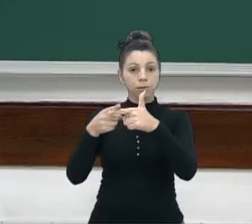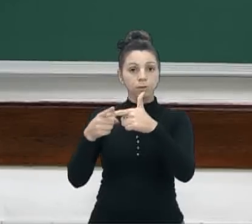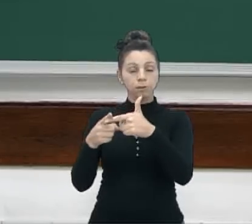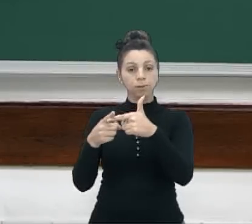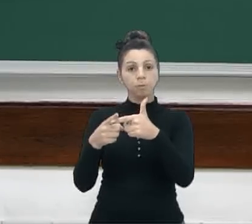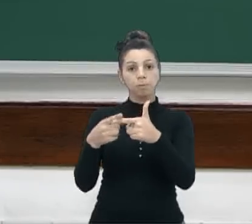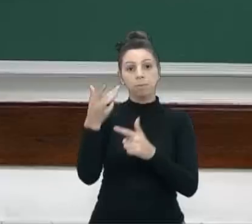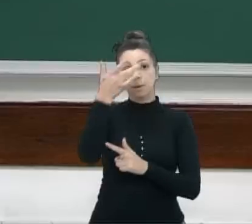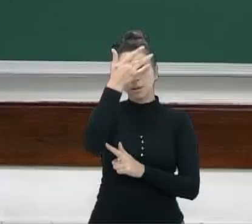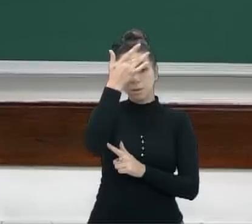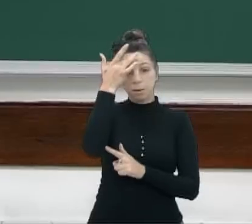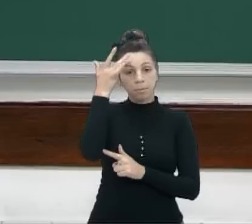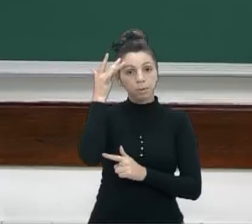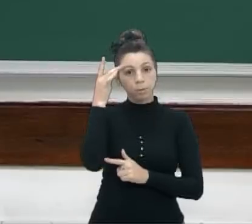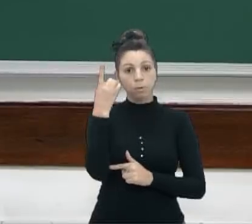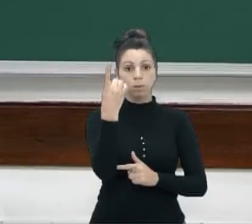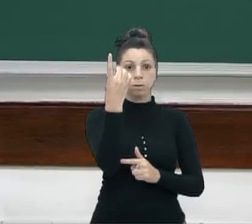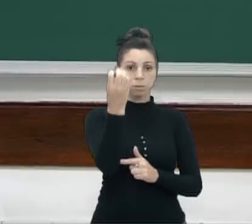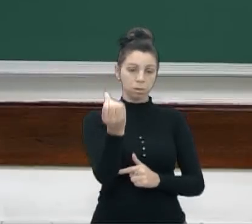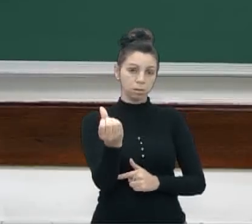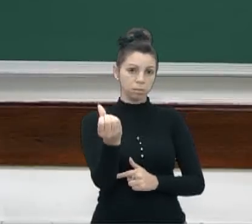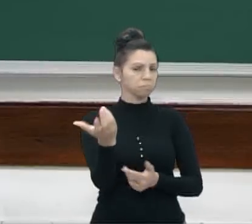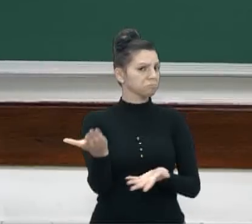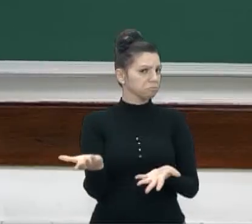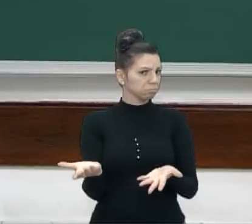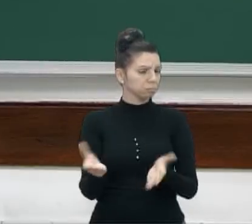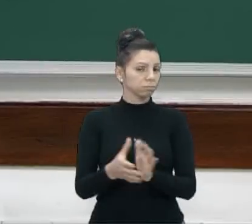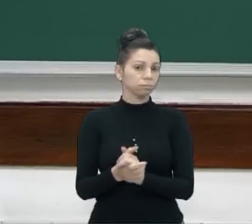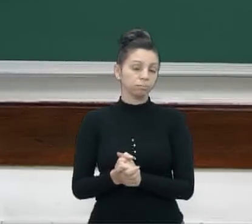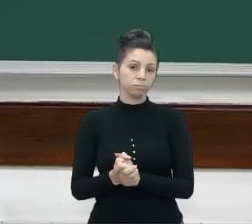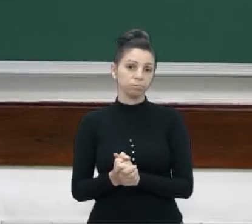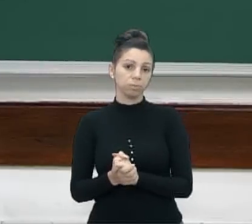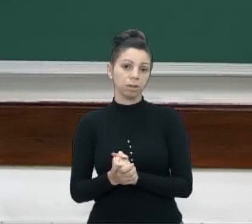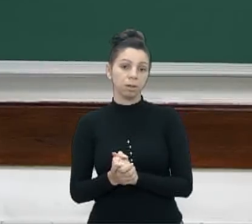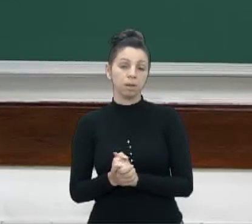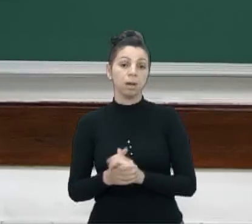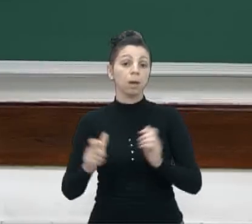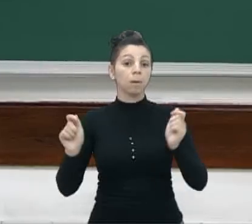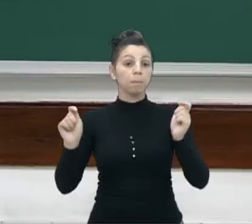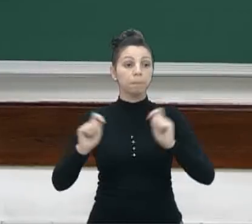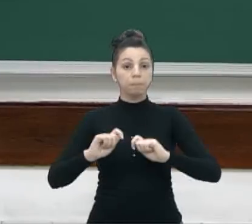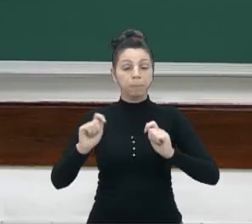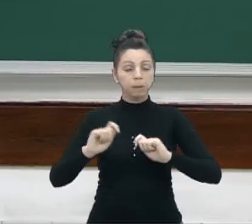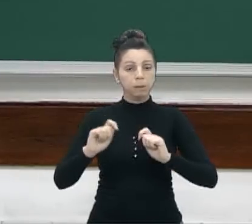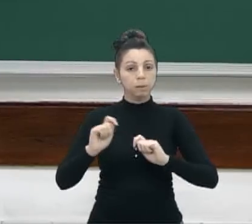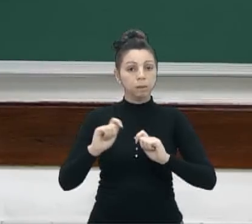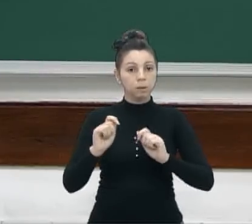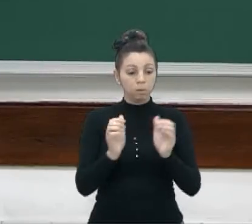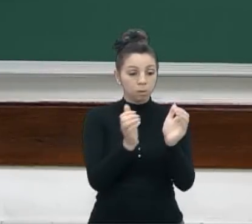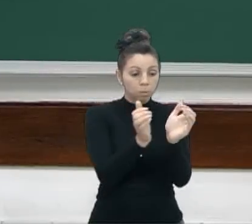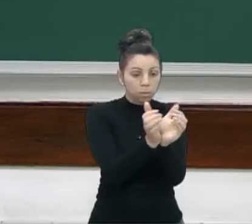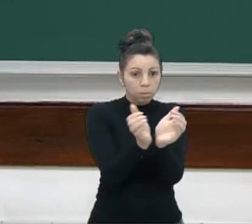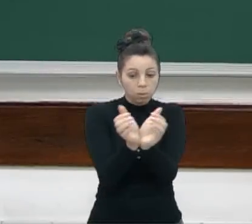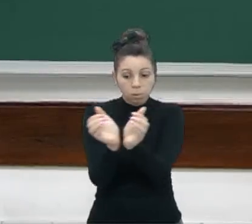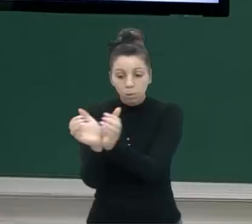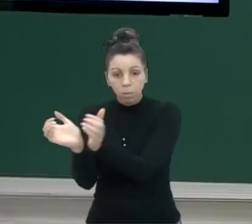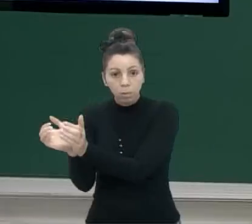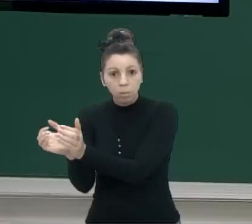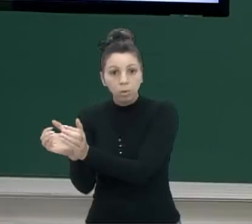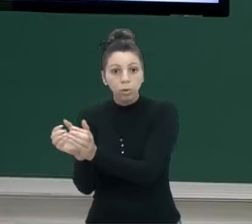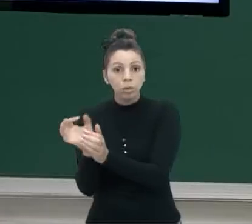linha dos 20 centavos, então eu teria que ter 20 grupinhos de